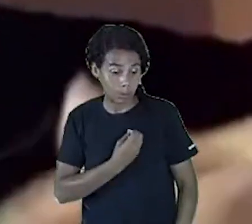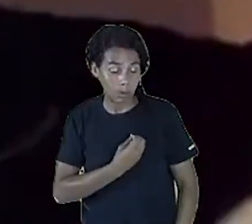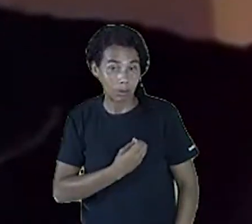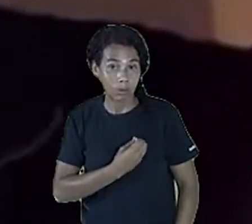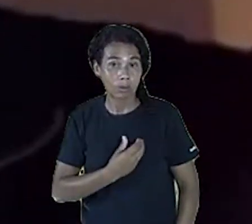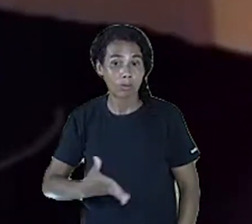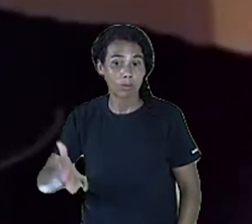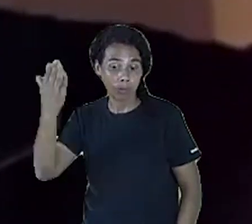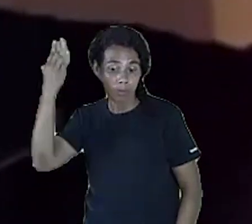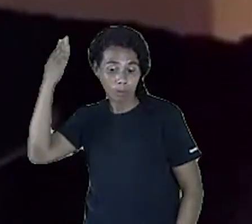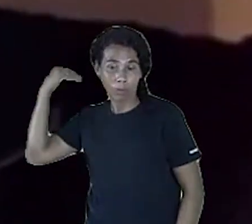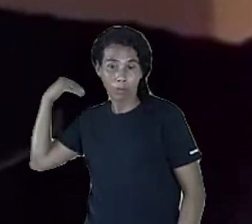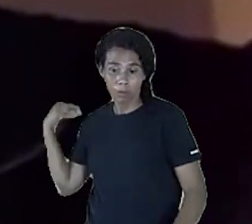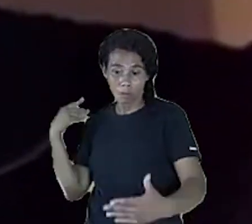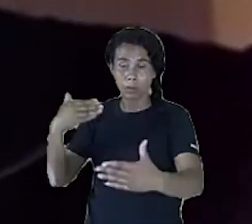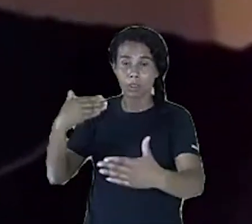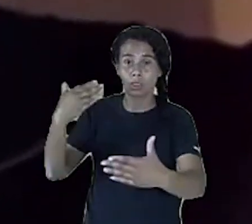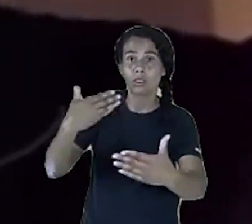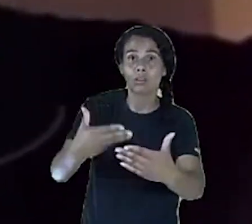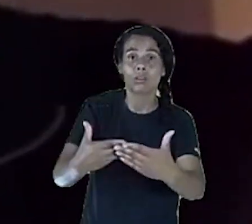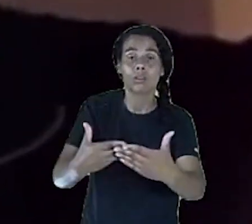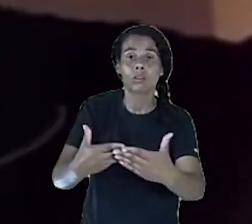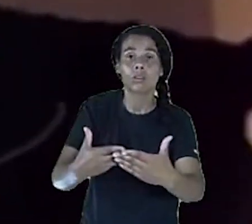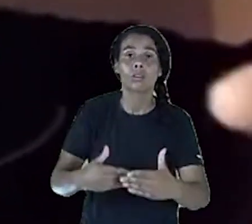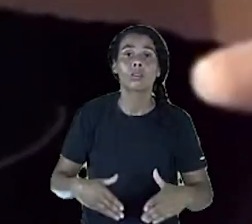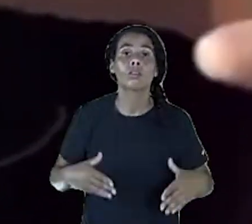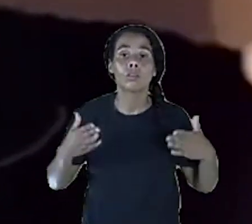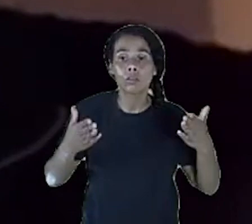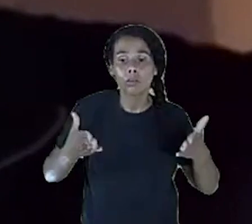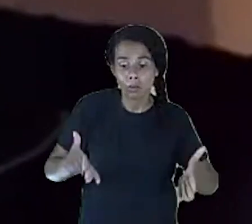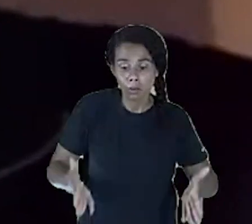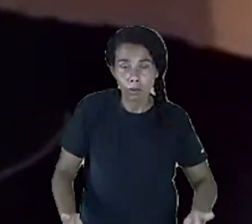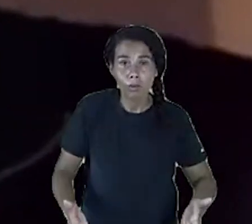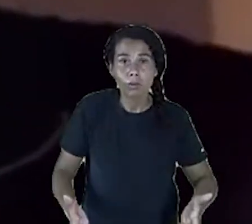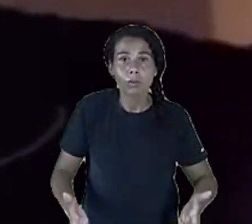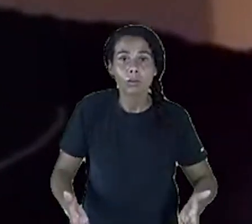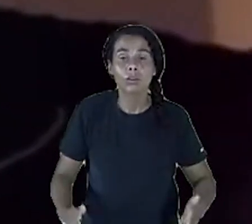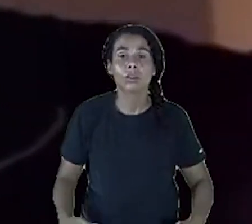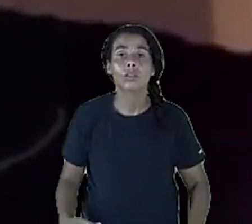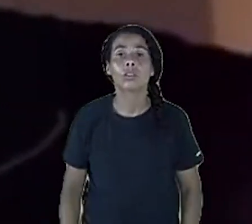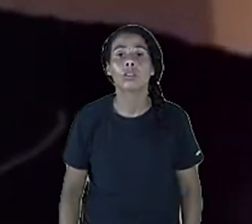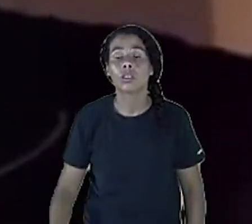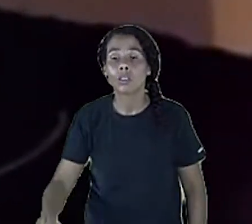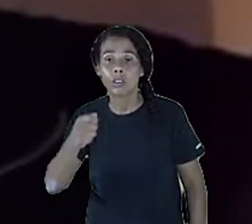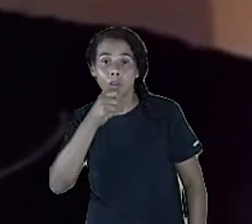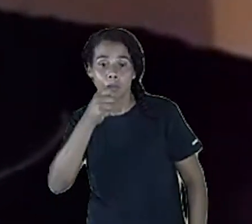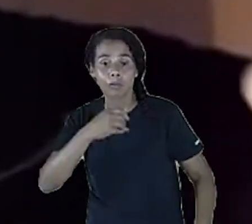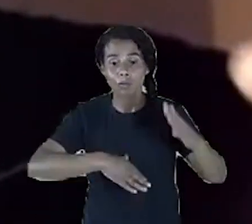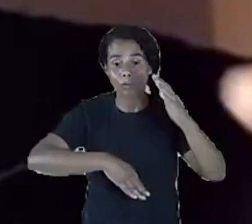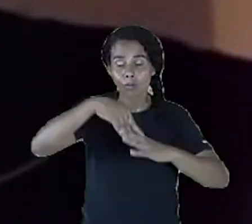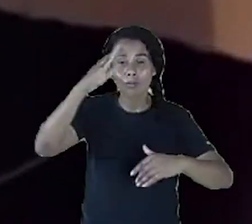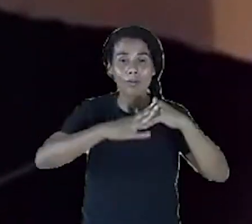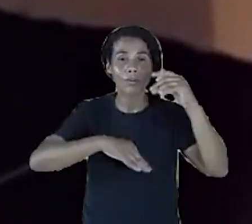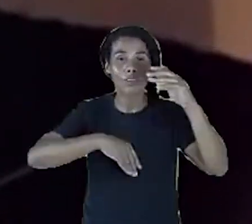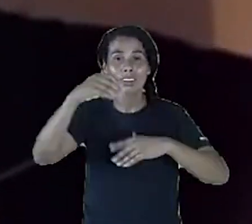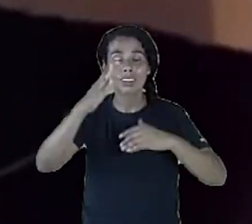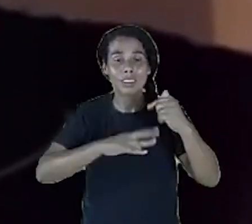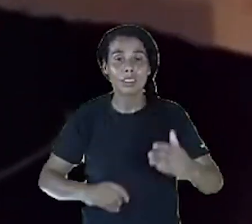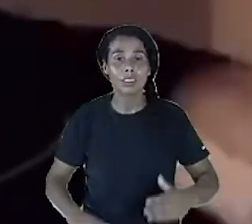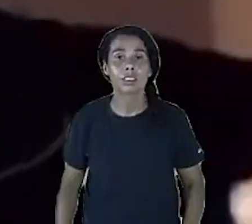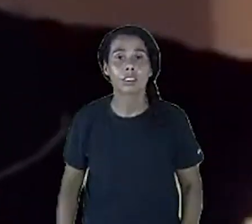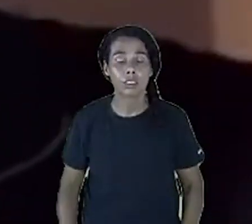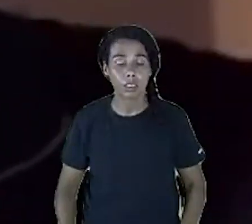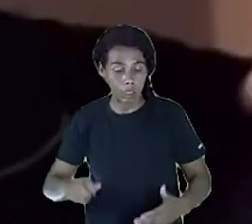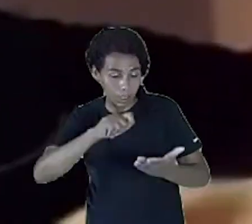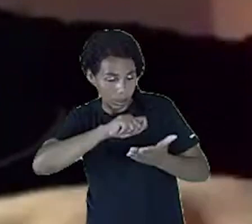trabalho foram isso, dar testemunho de uma consciência